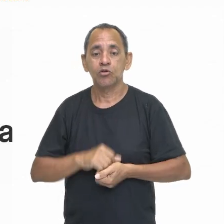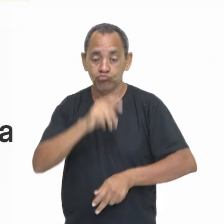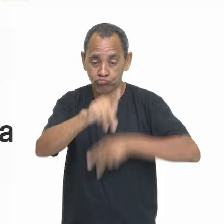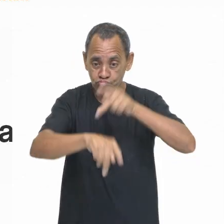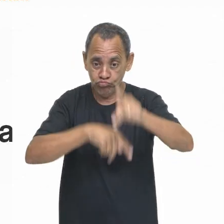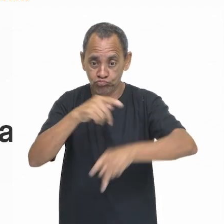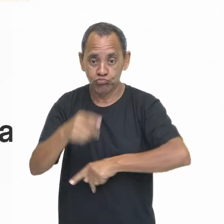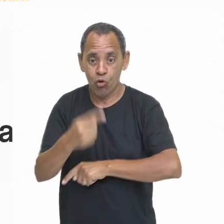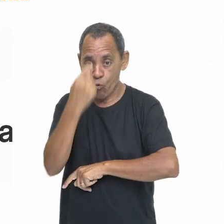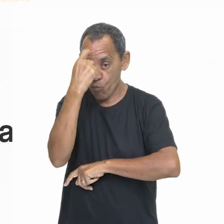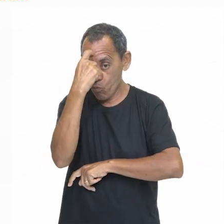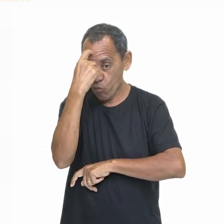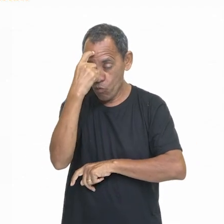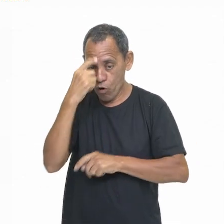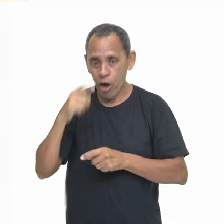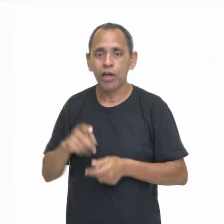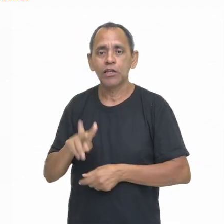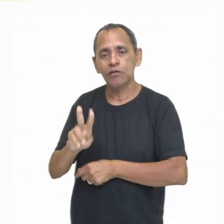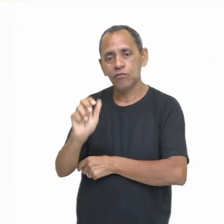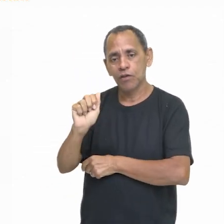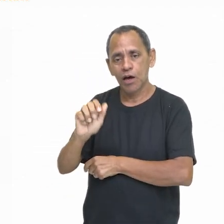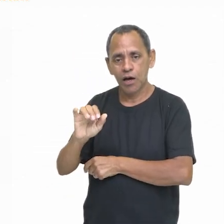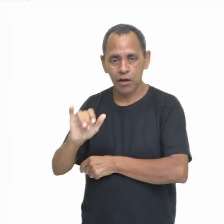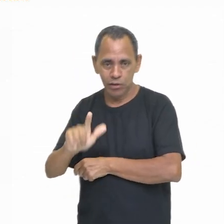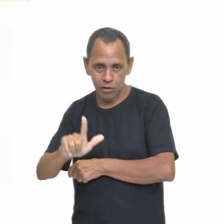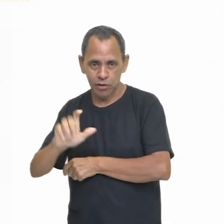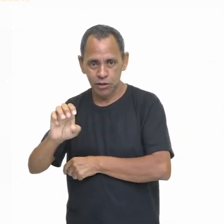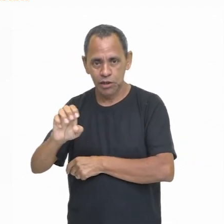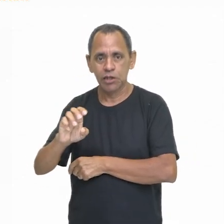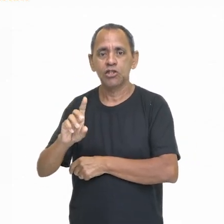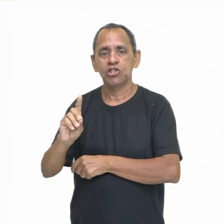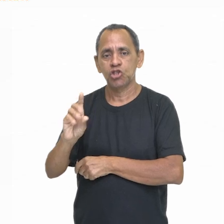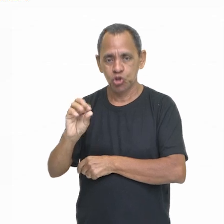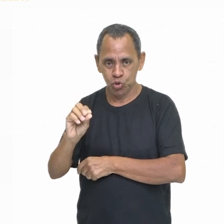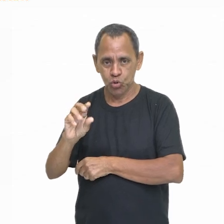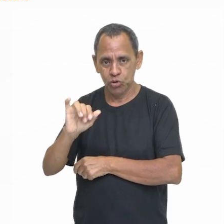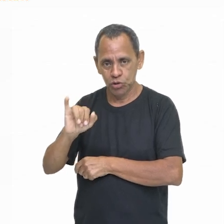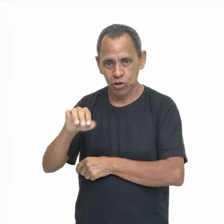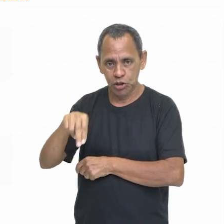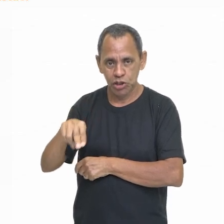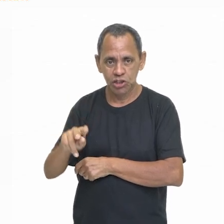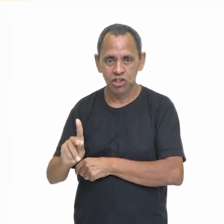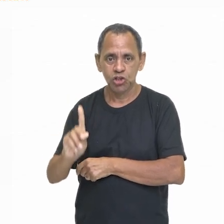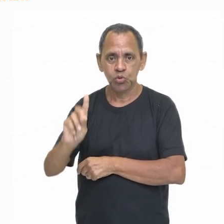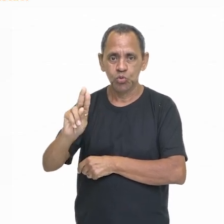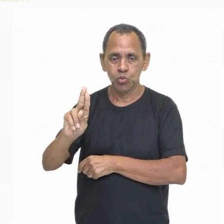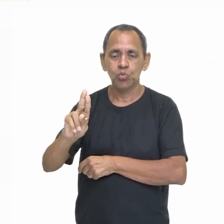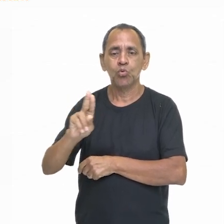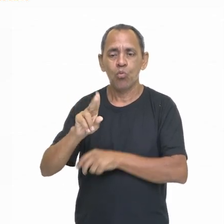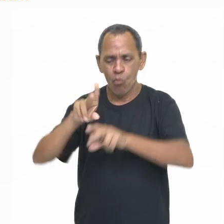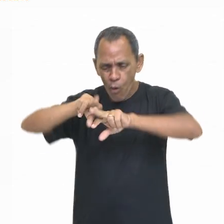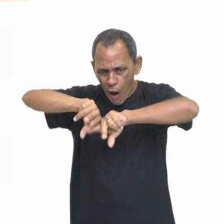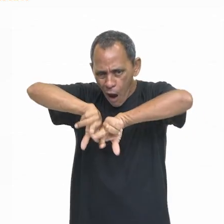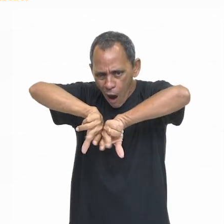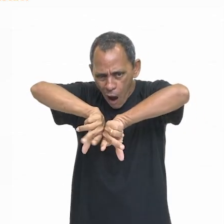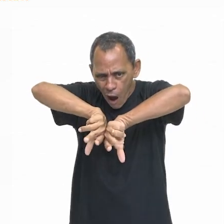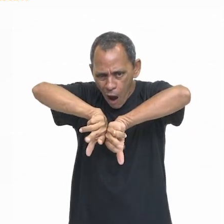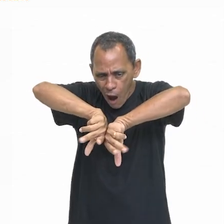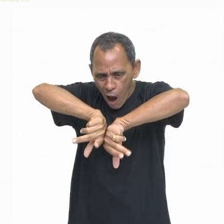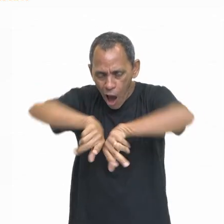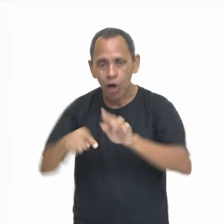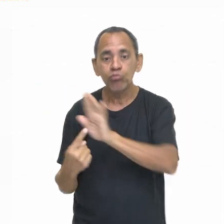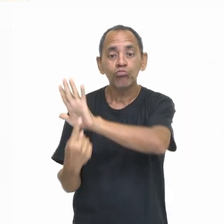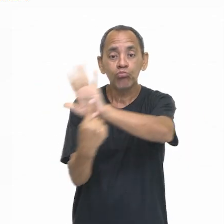só, escavações revelavam, né, na verdade, perdoe-me, escavações revelam